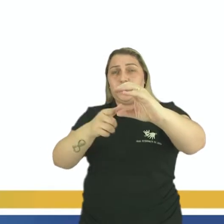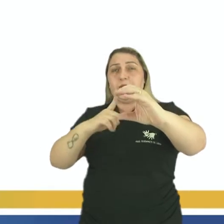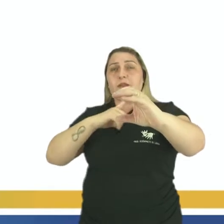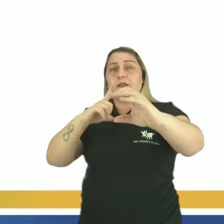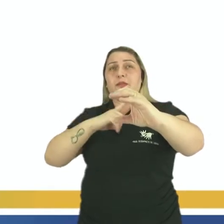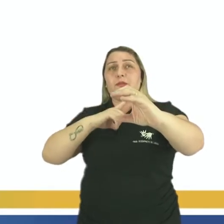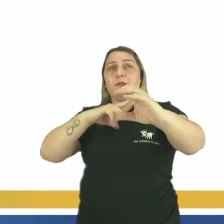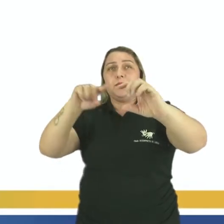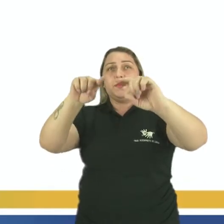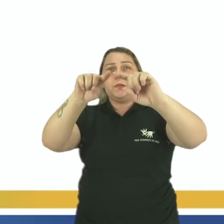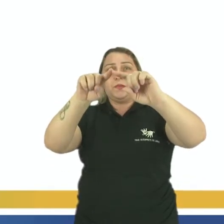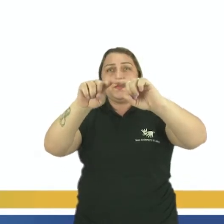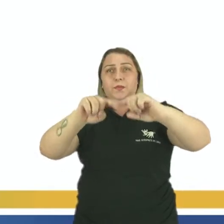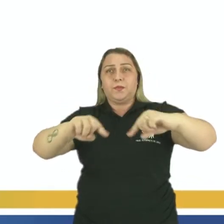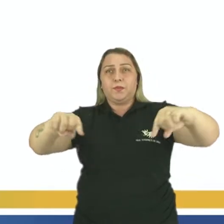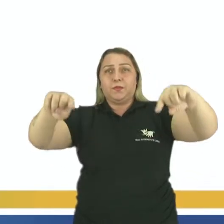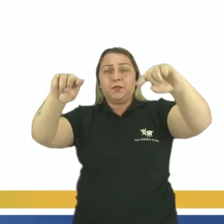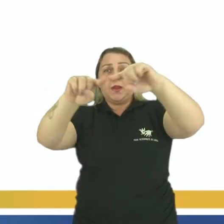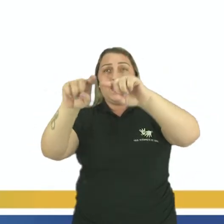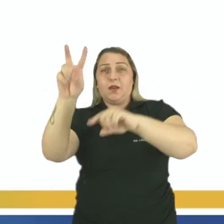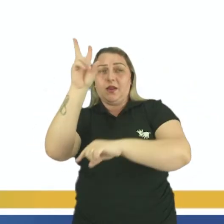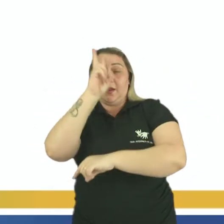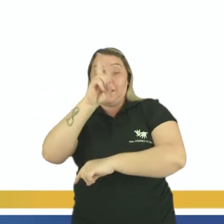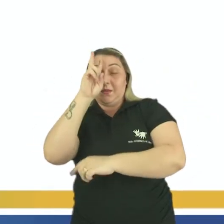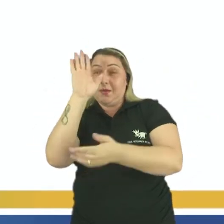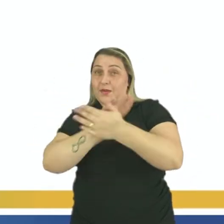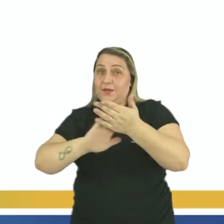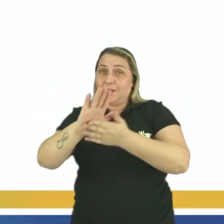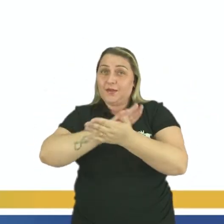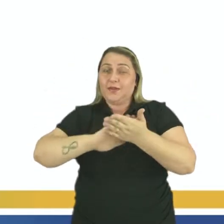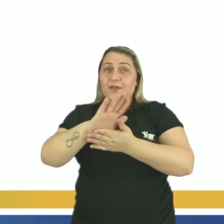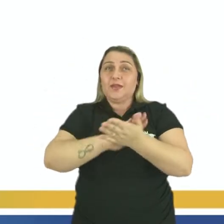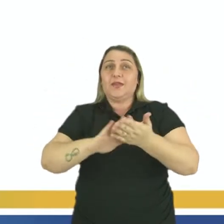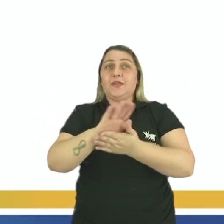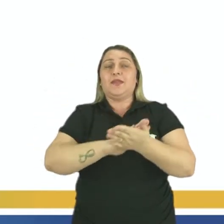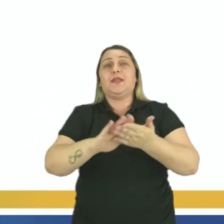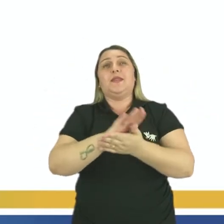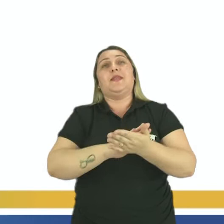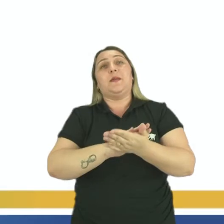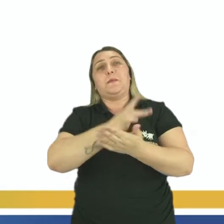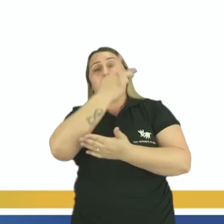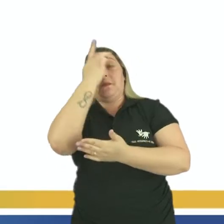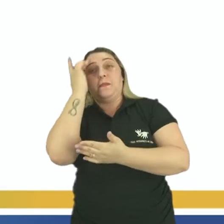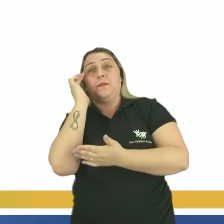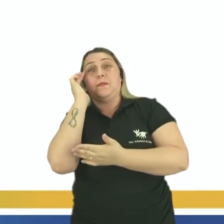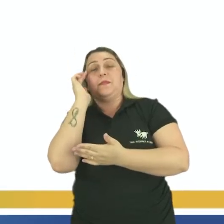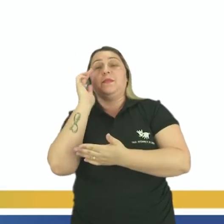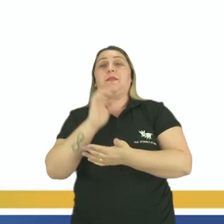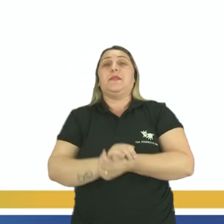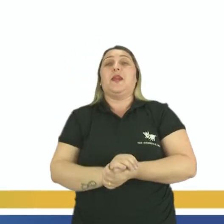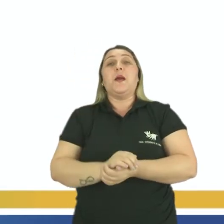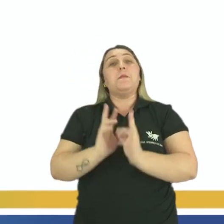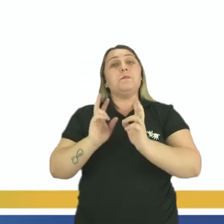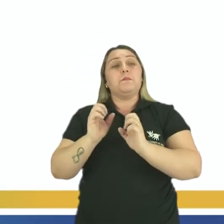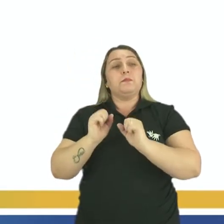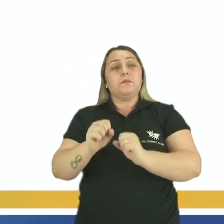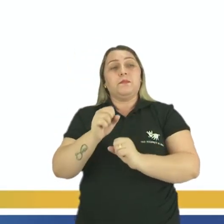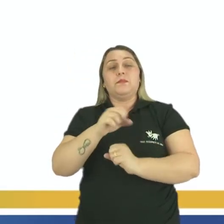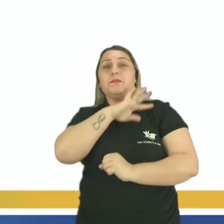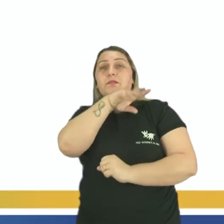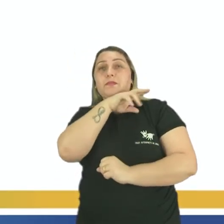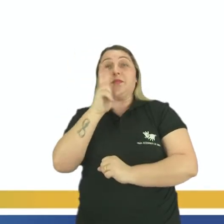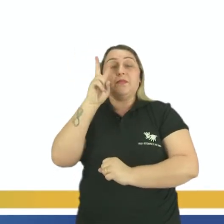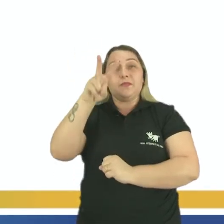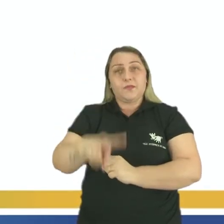formato circular, para não lembrar em nada animais ou pessoas. Então a gente pode ver que eles já